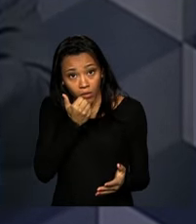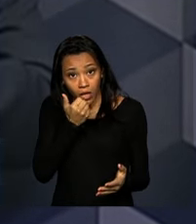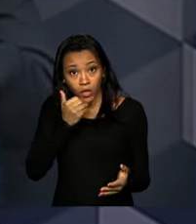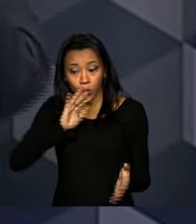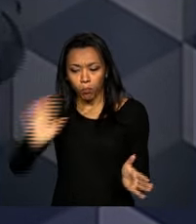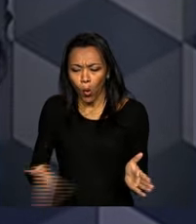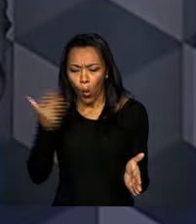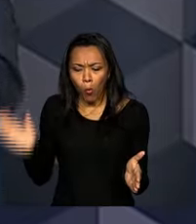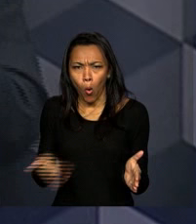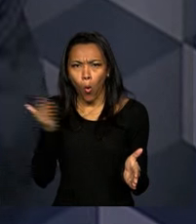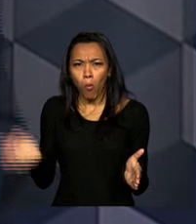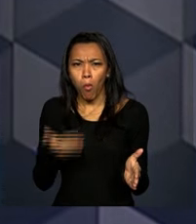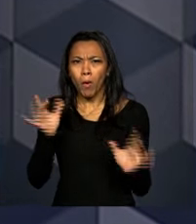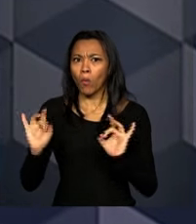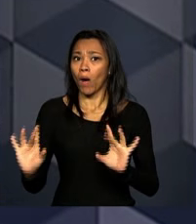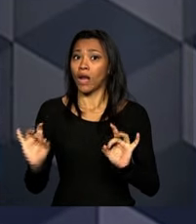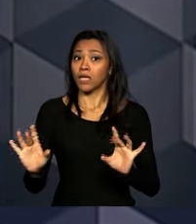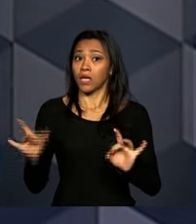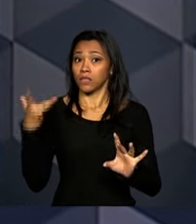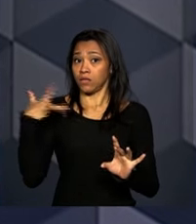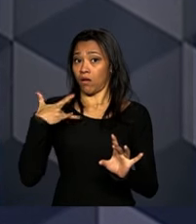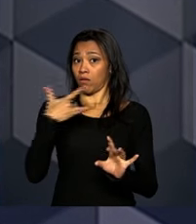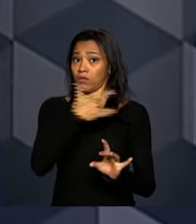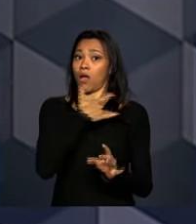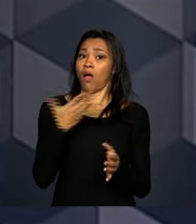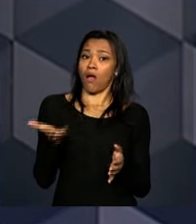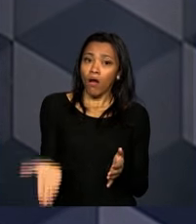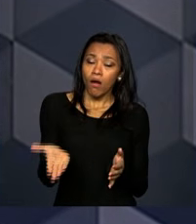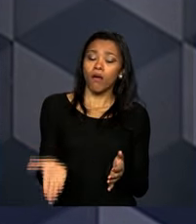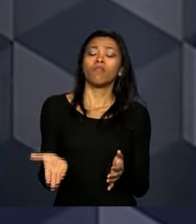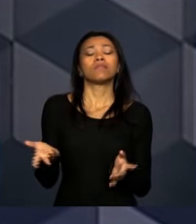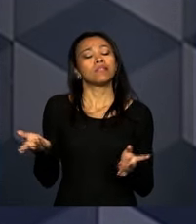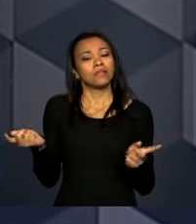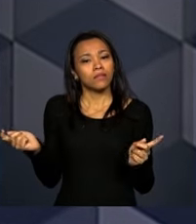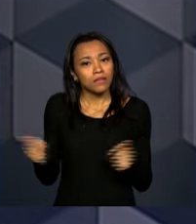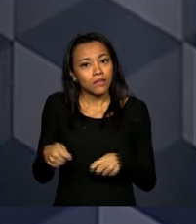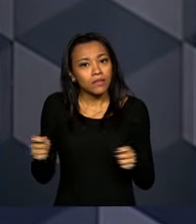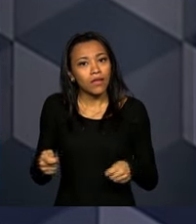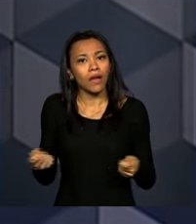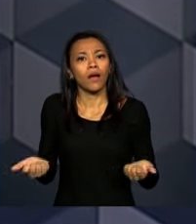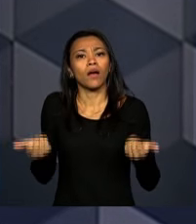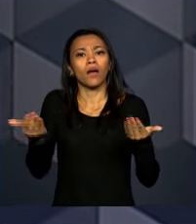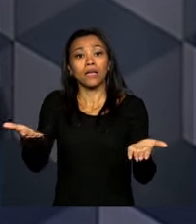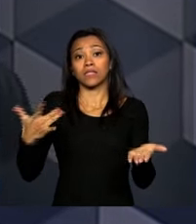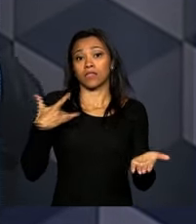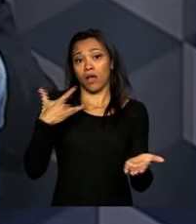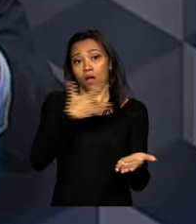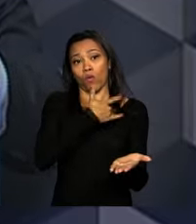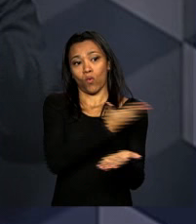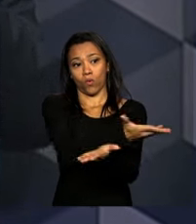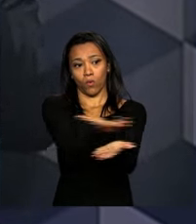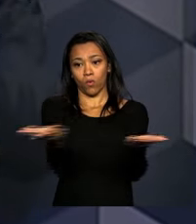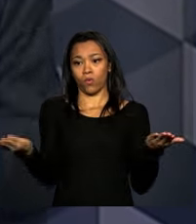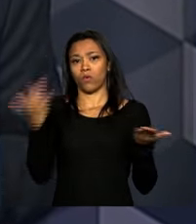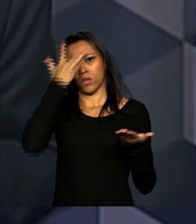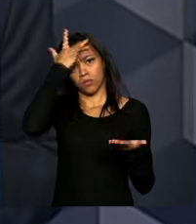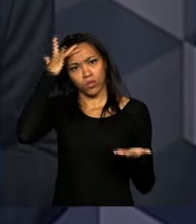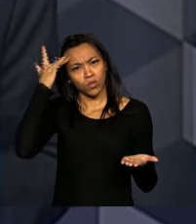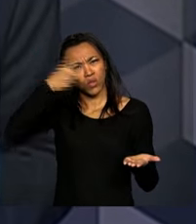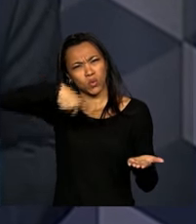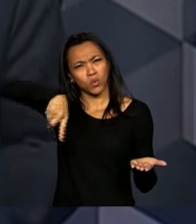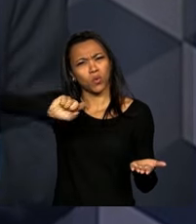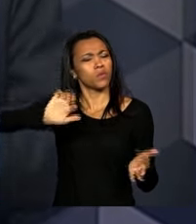em quantidade e qualidade. Alimentos que efetivamente promovam a saúde e a vida das pessoas,